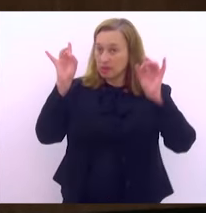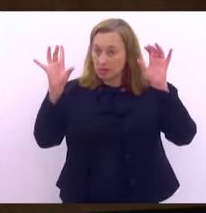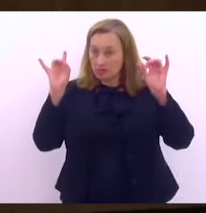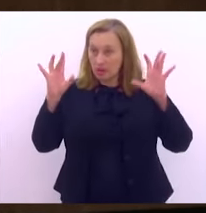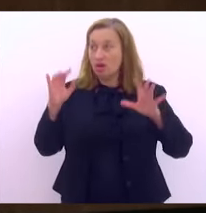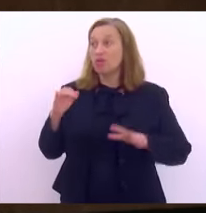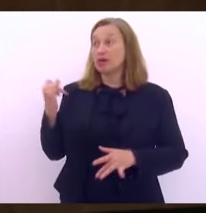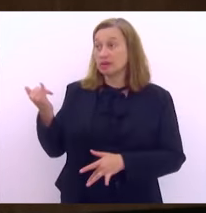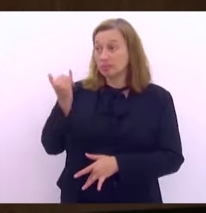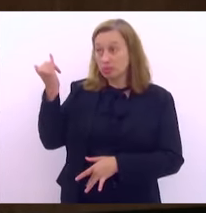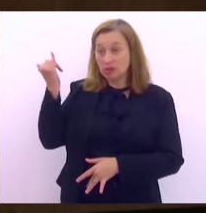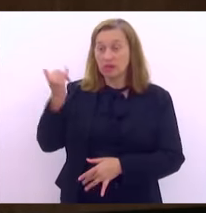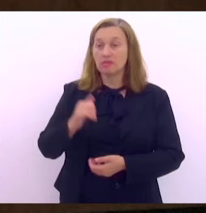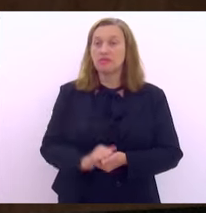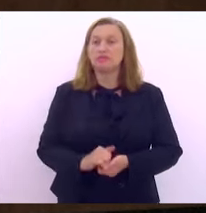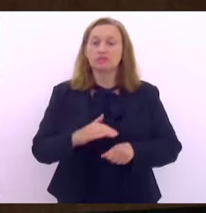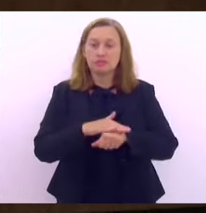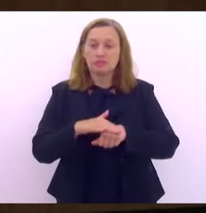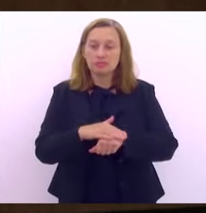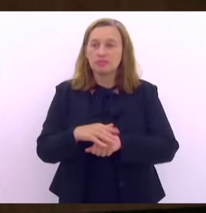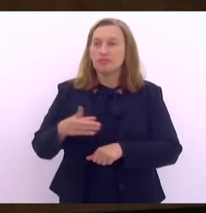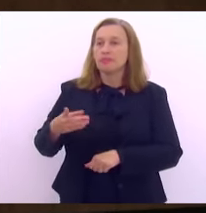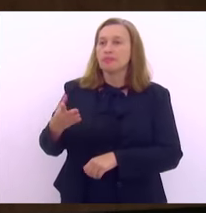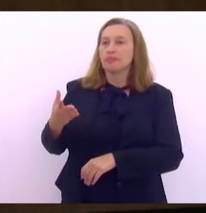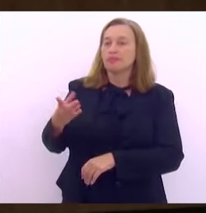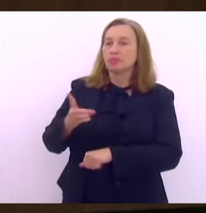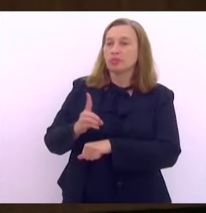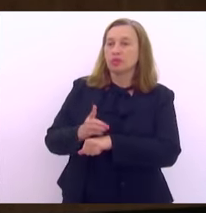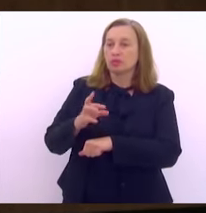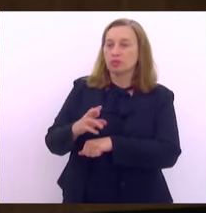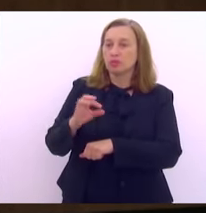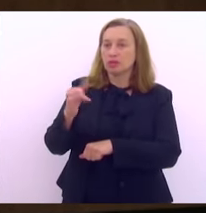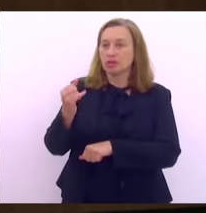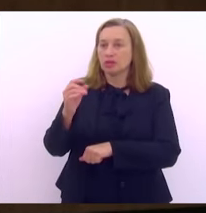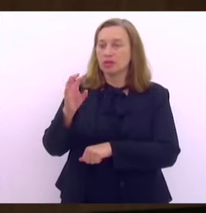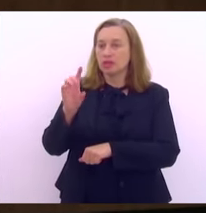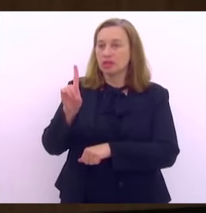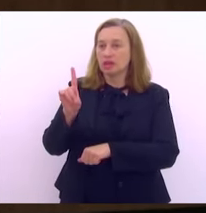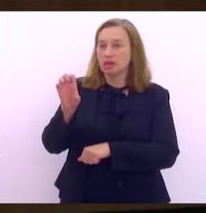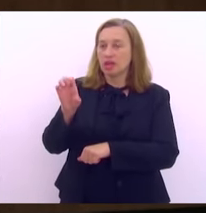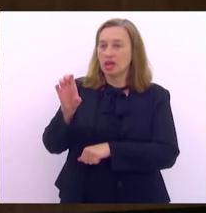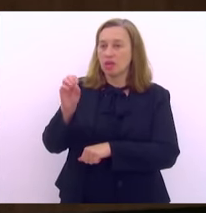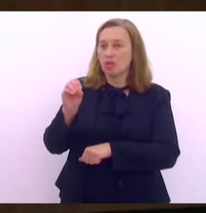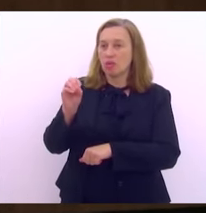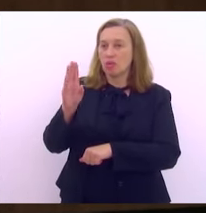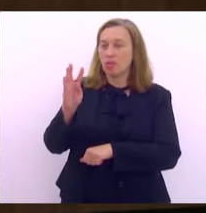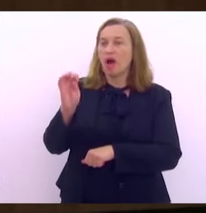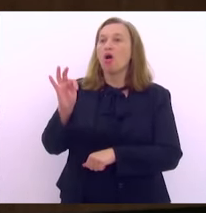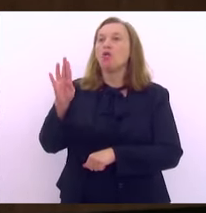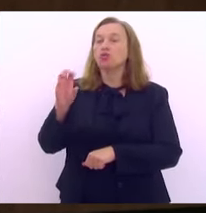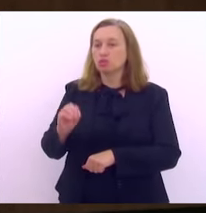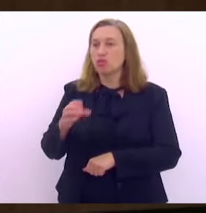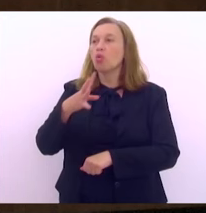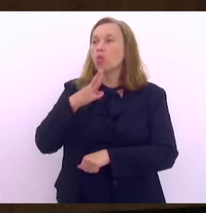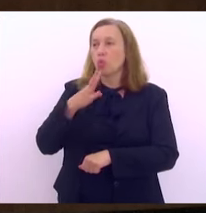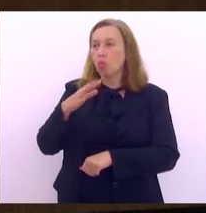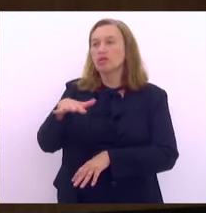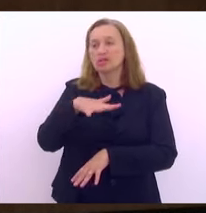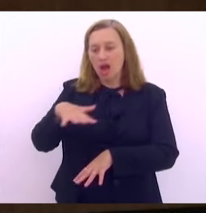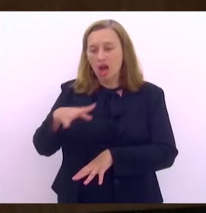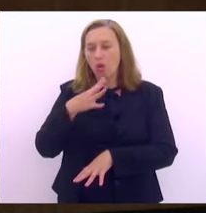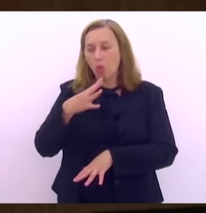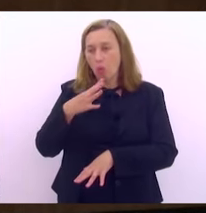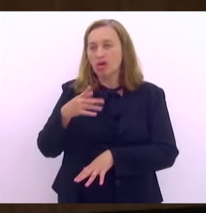o doutor Deodalto, que é ginecologista e conhece bem dessa área, né? Pode falar com grande